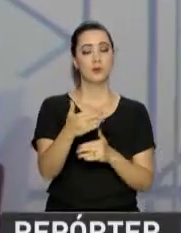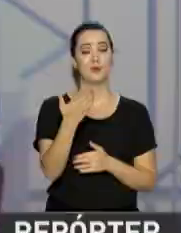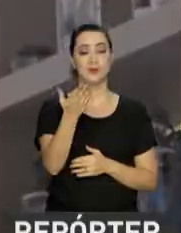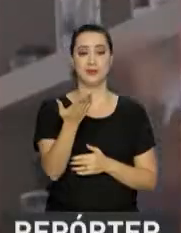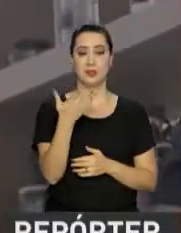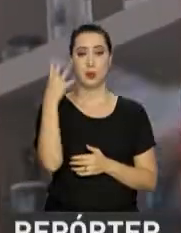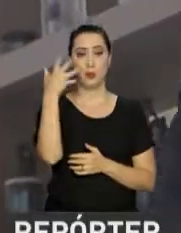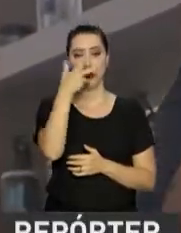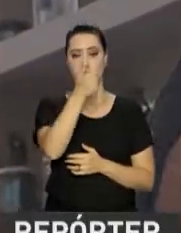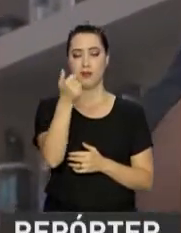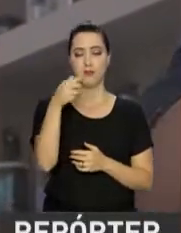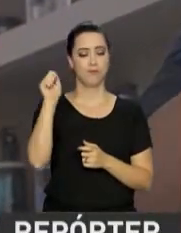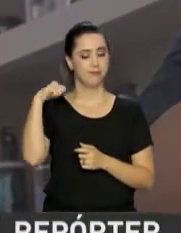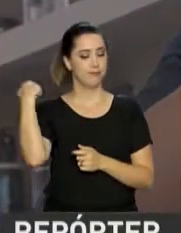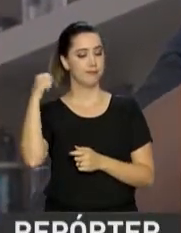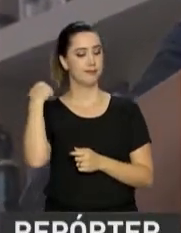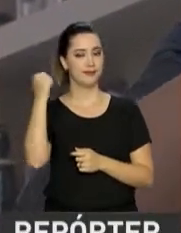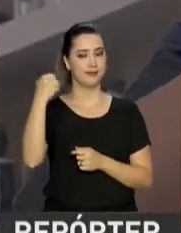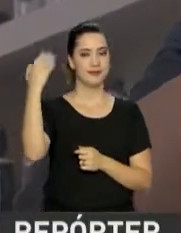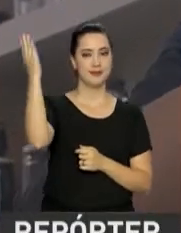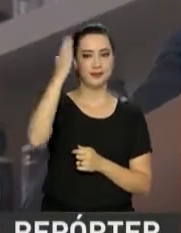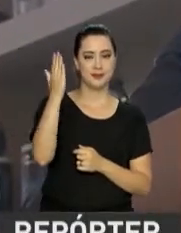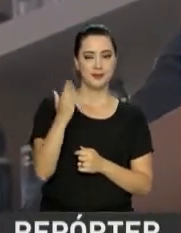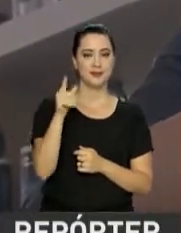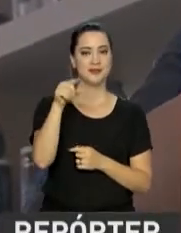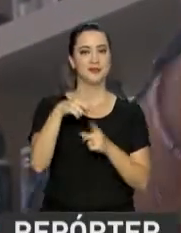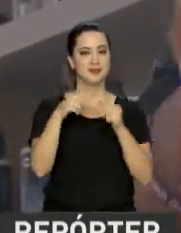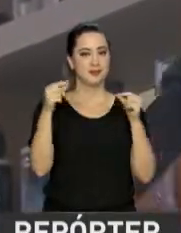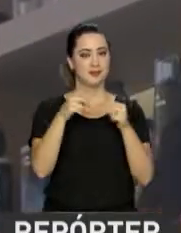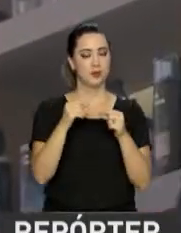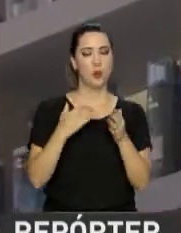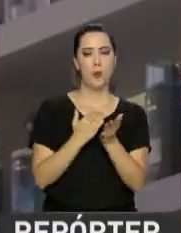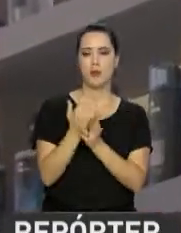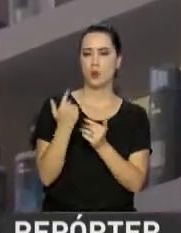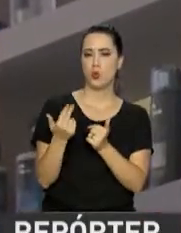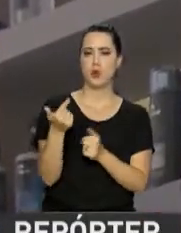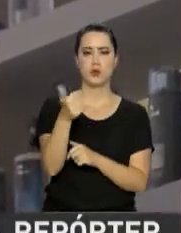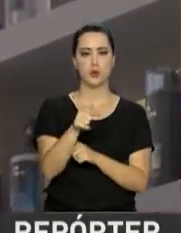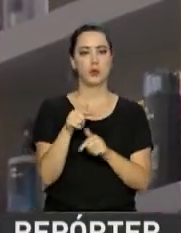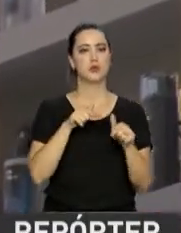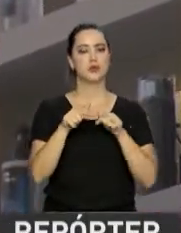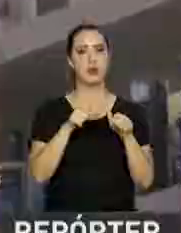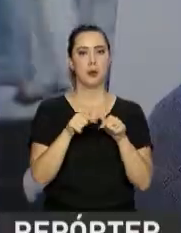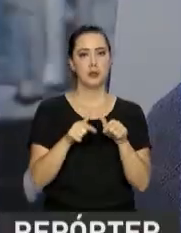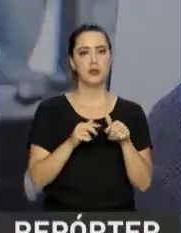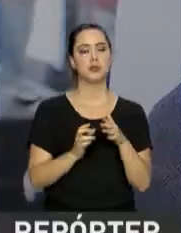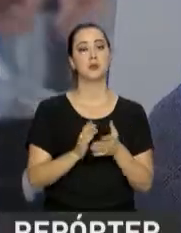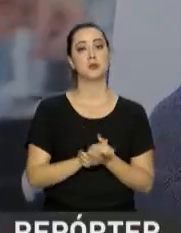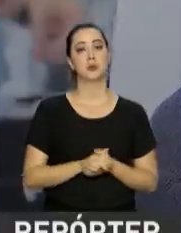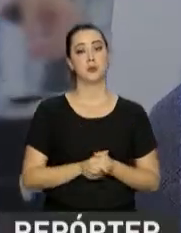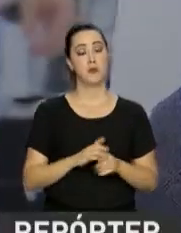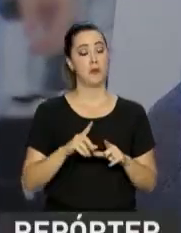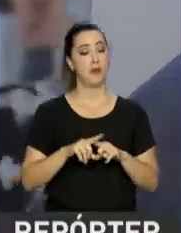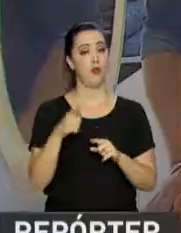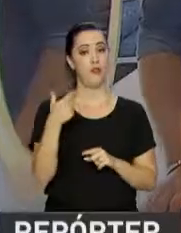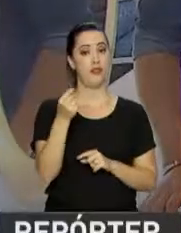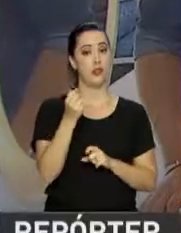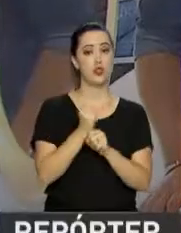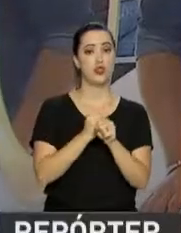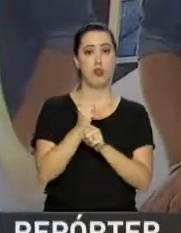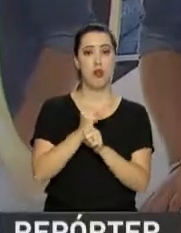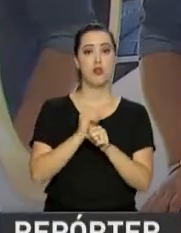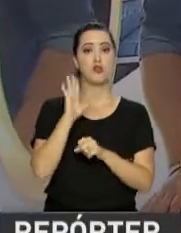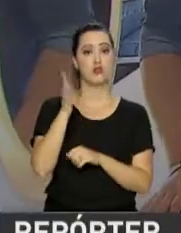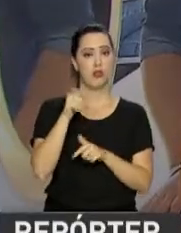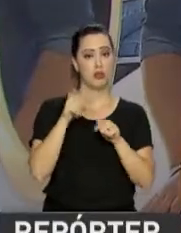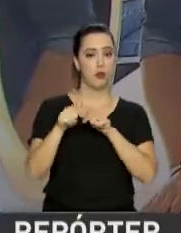beleza na capital federal. Ele conta que começou como a maioria, trabalhando para os outros. Aos 20 anos de carreira, percebeu